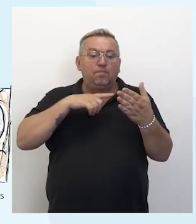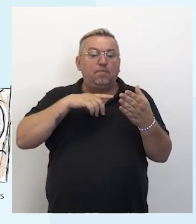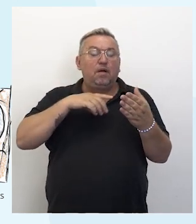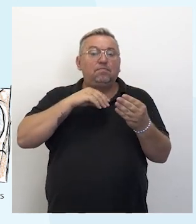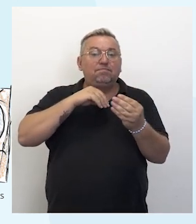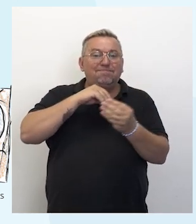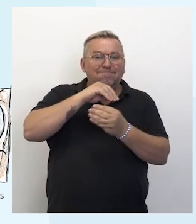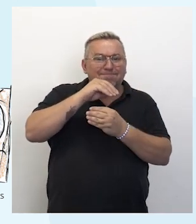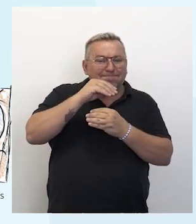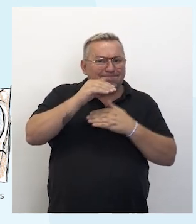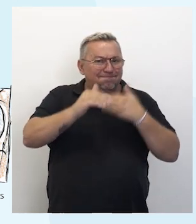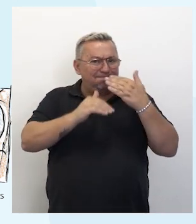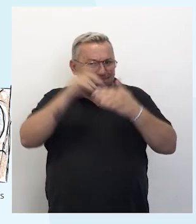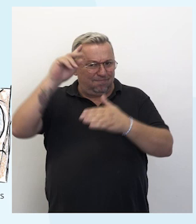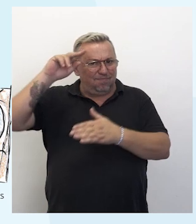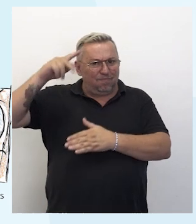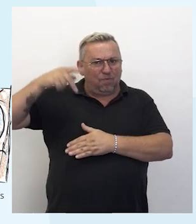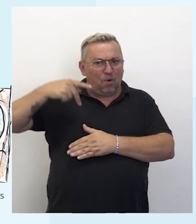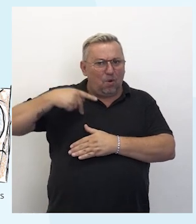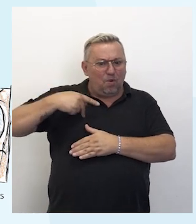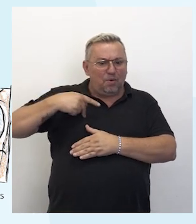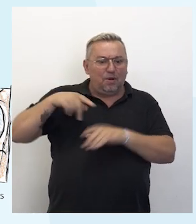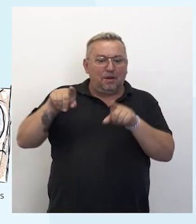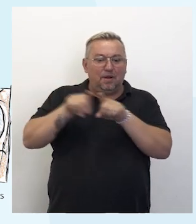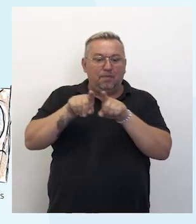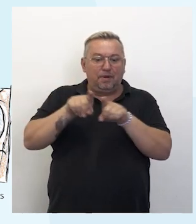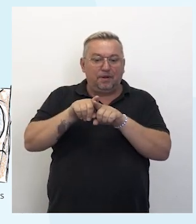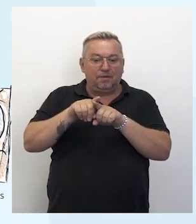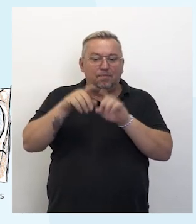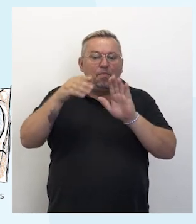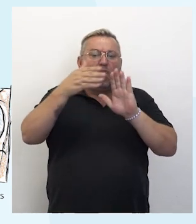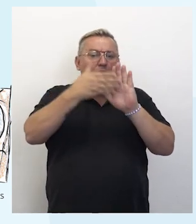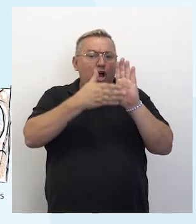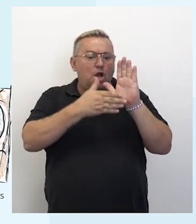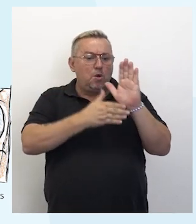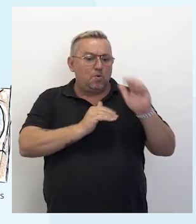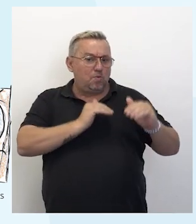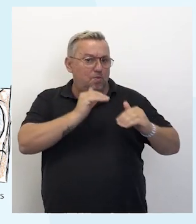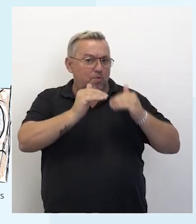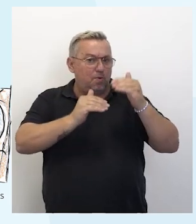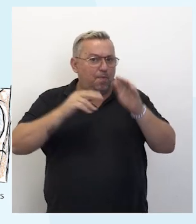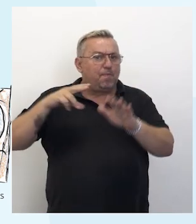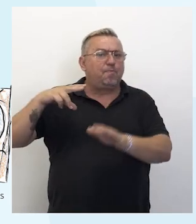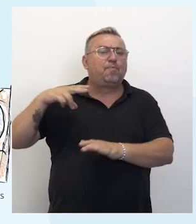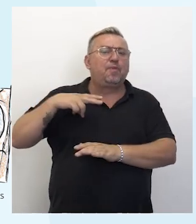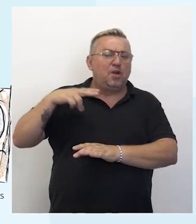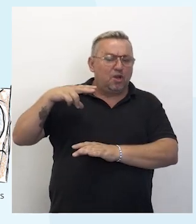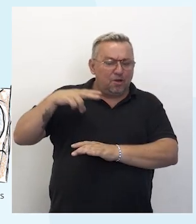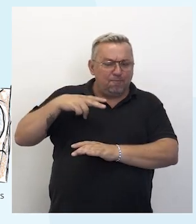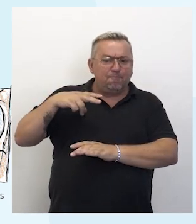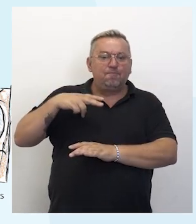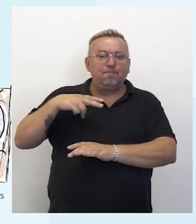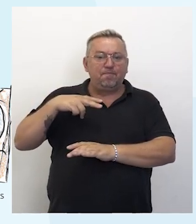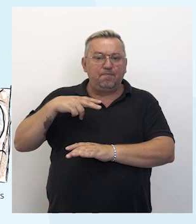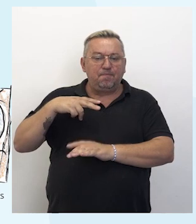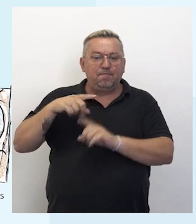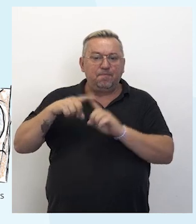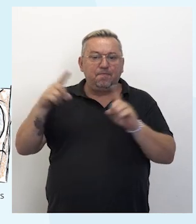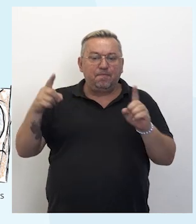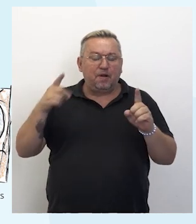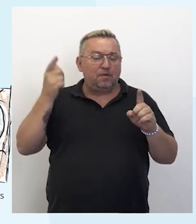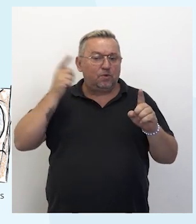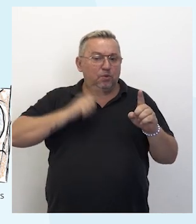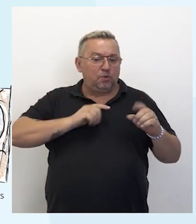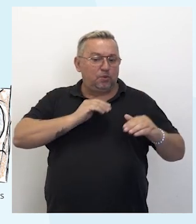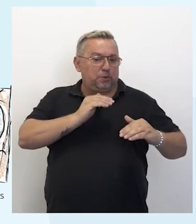mais desenvolvidas em nós mesmos. E depois, criamos um plano de desenvolvimento pessoal para